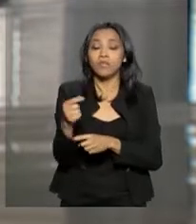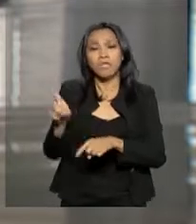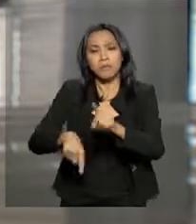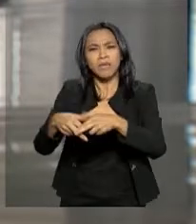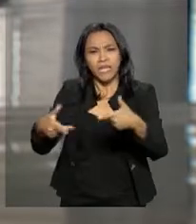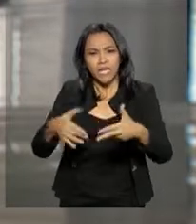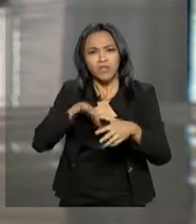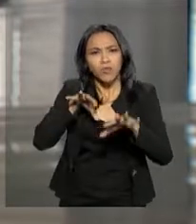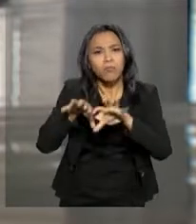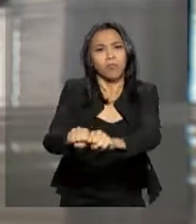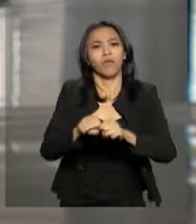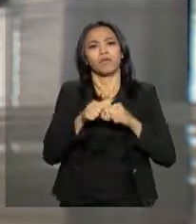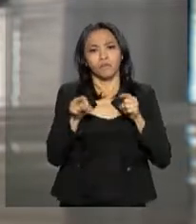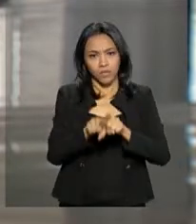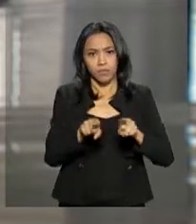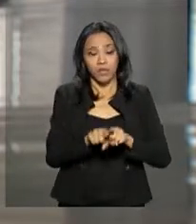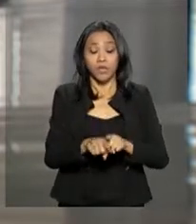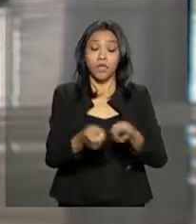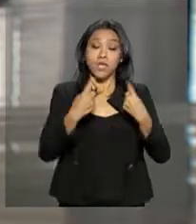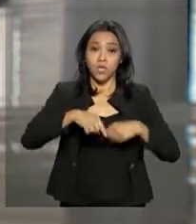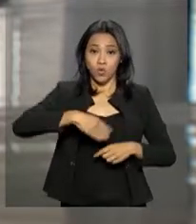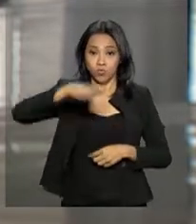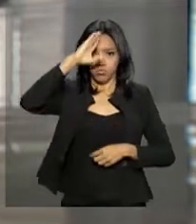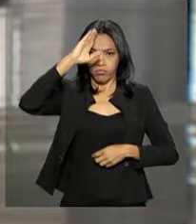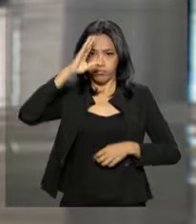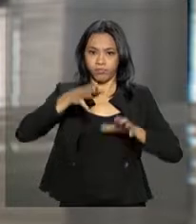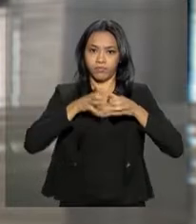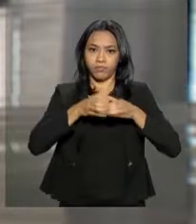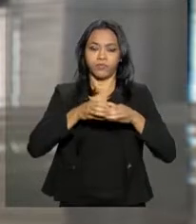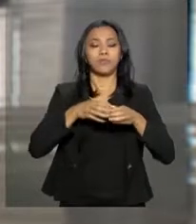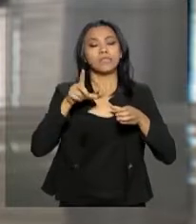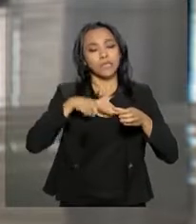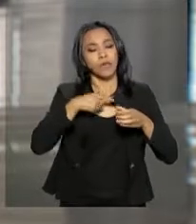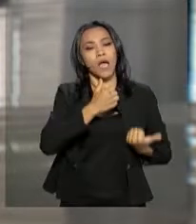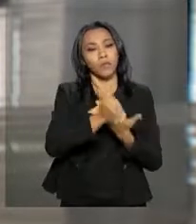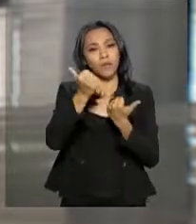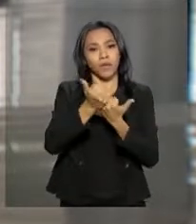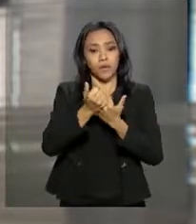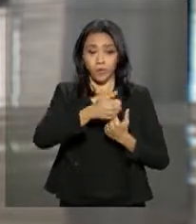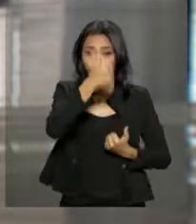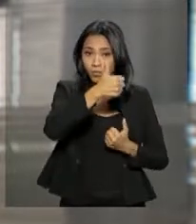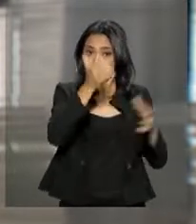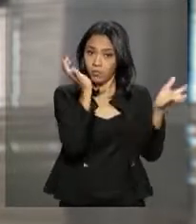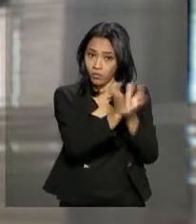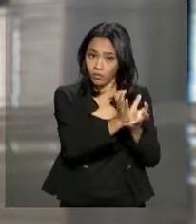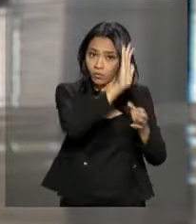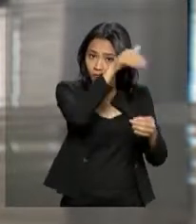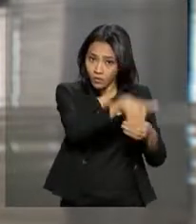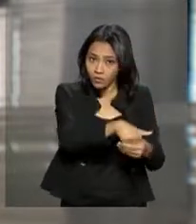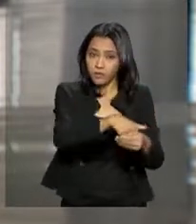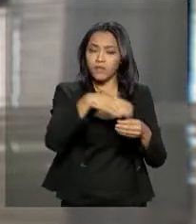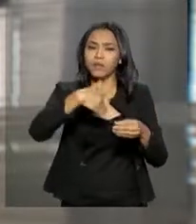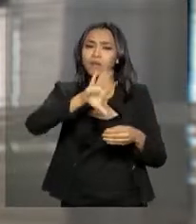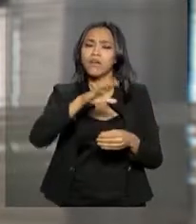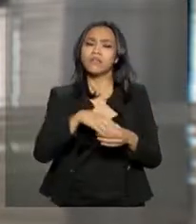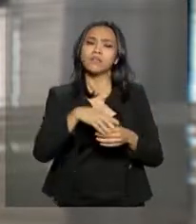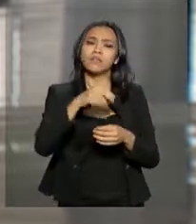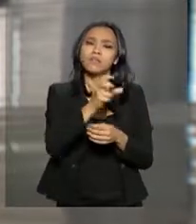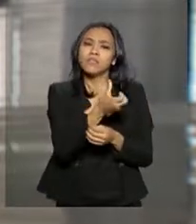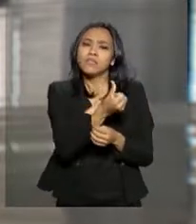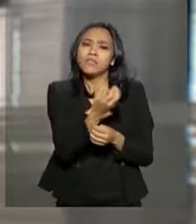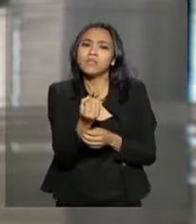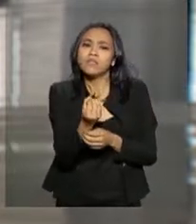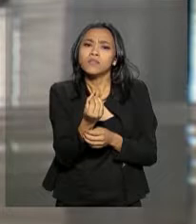e as forças armadas também auxiliaram no primeiro turno das eleições em mais de 600